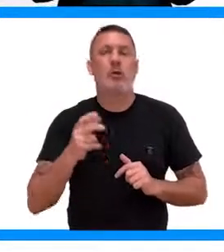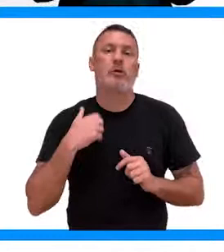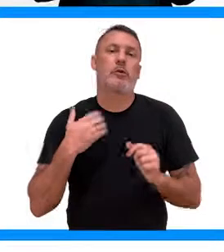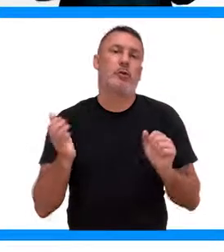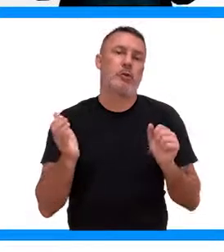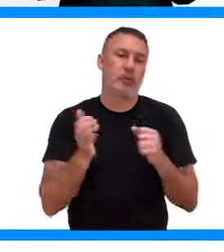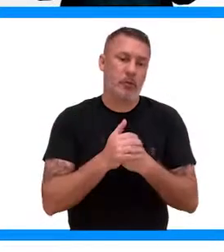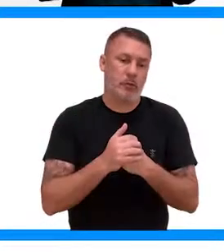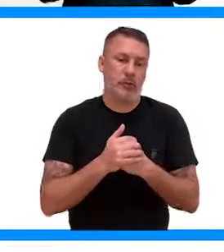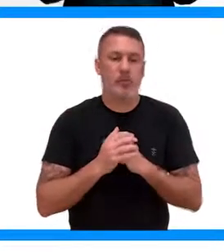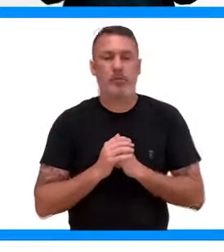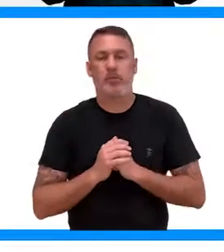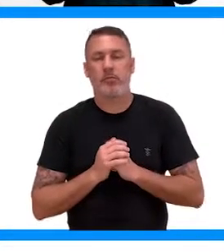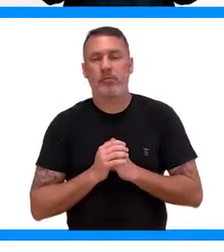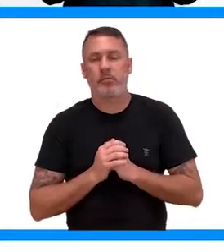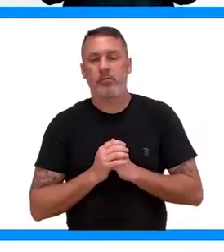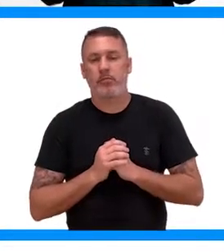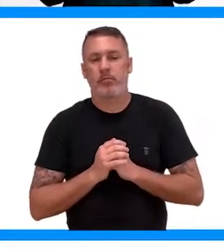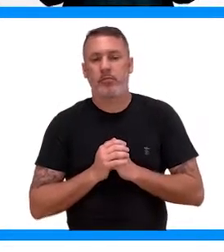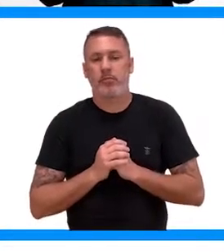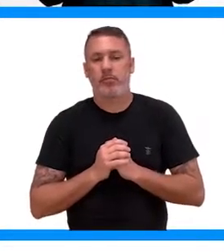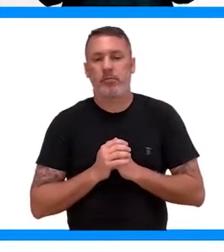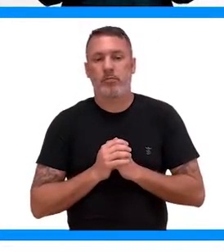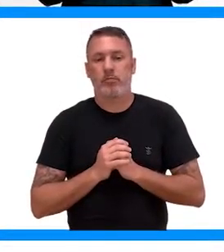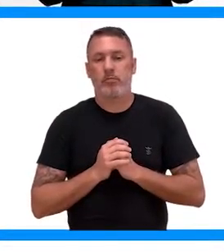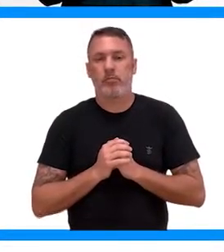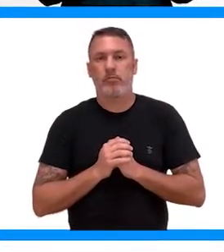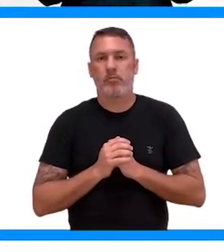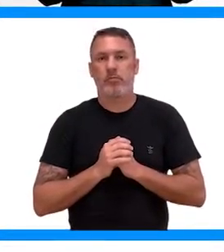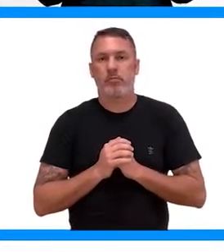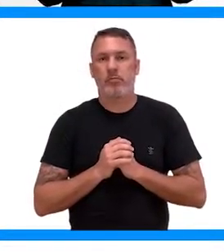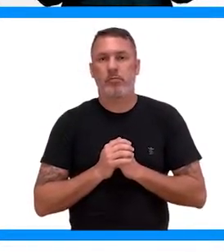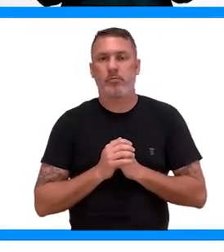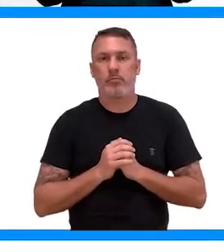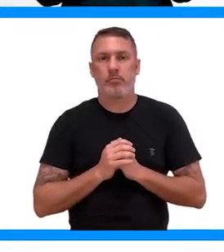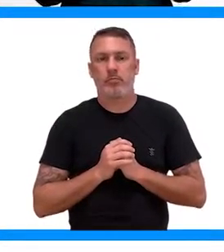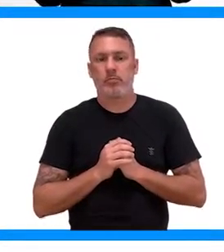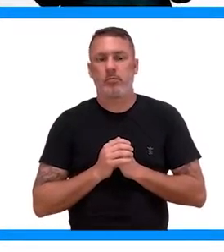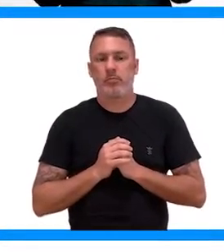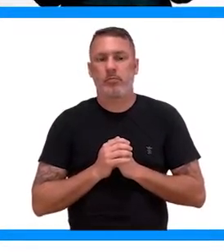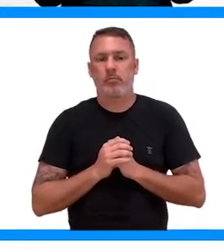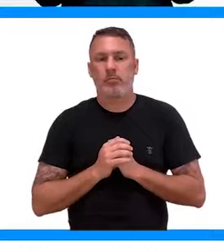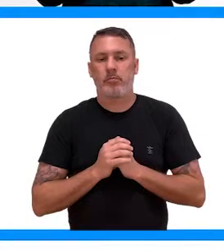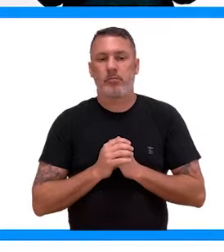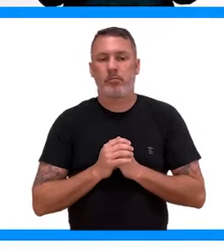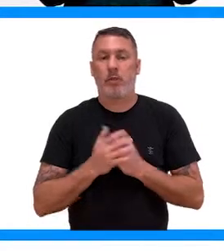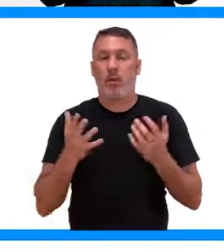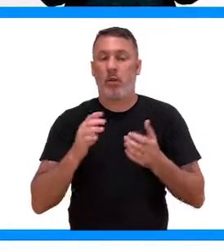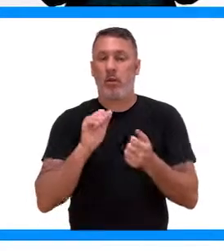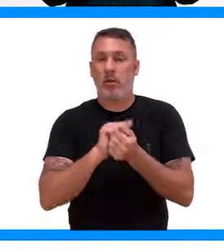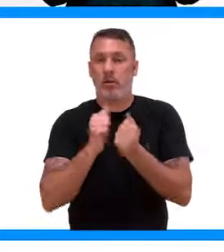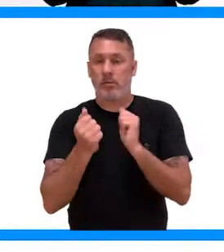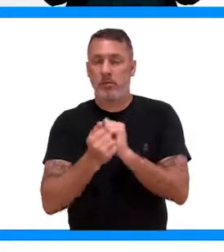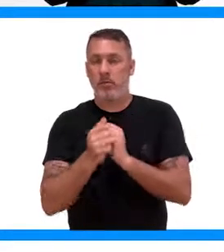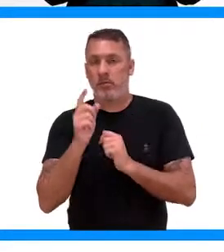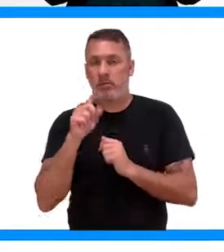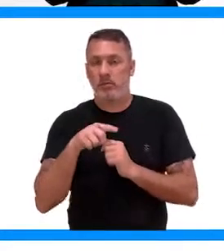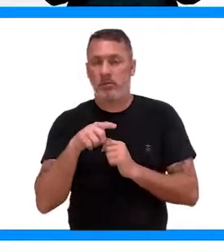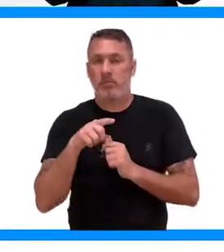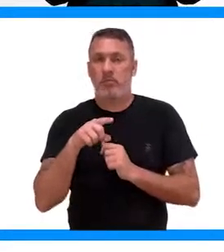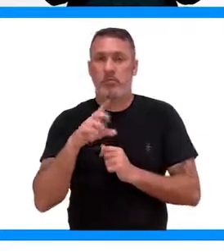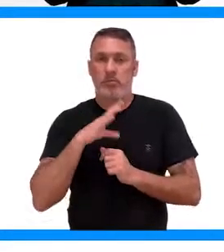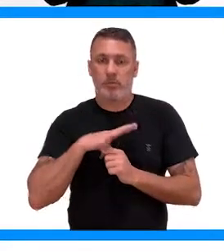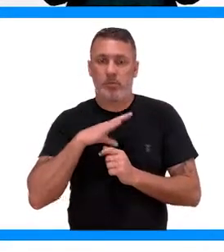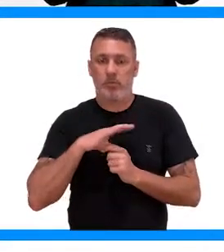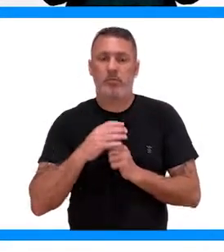ilegal. Tenho minha esposa e mis hijos, que me los traje muy chicos, y se han olvidado ya